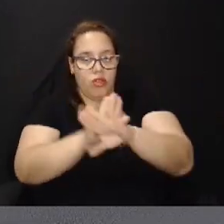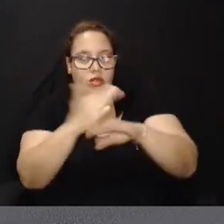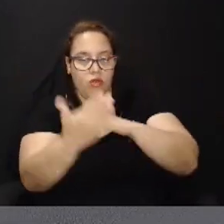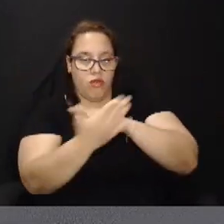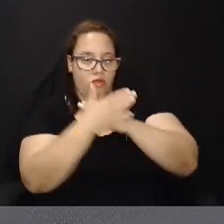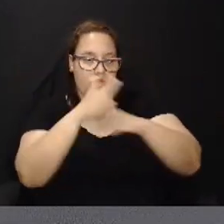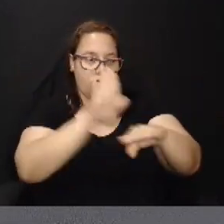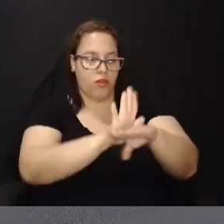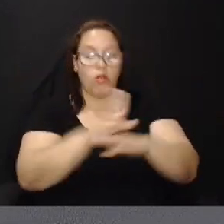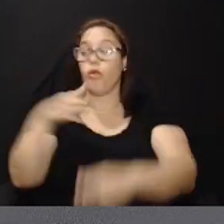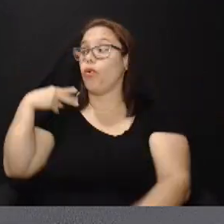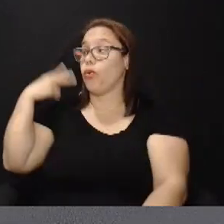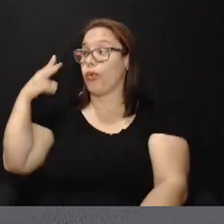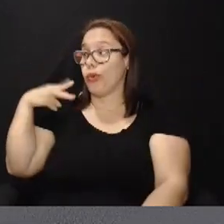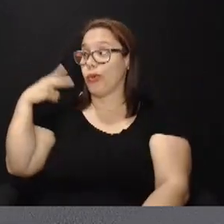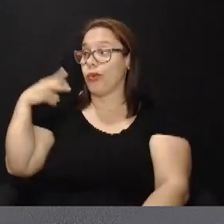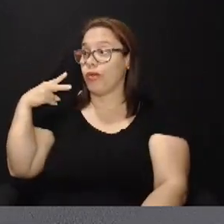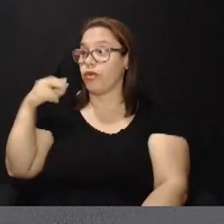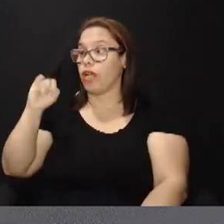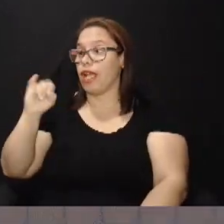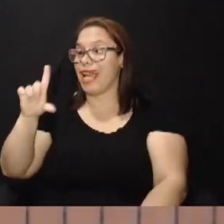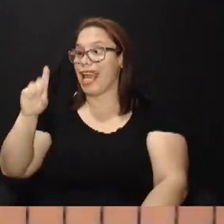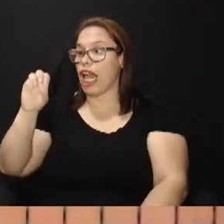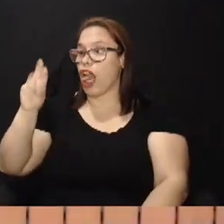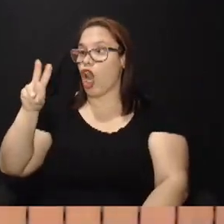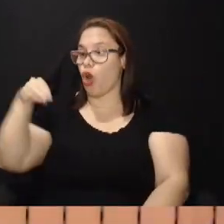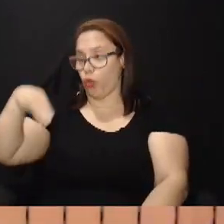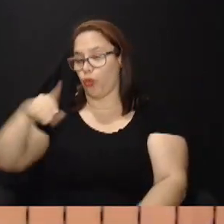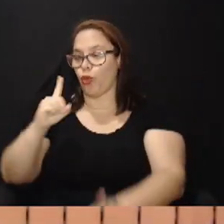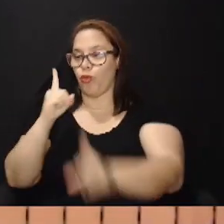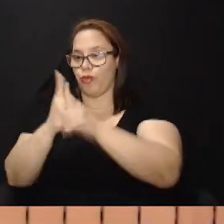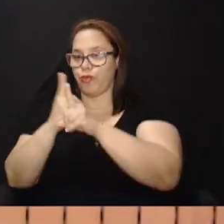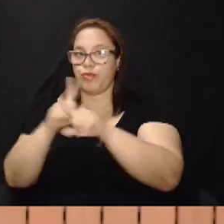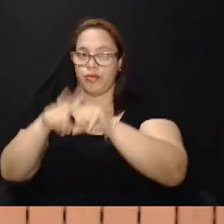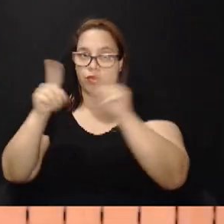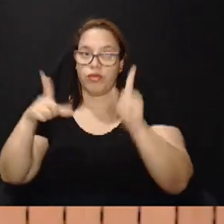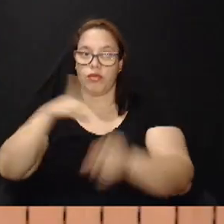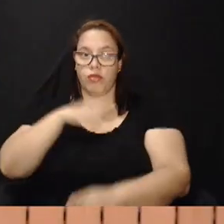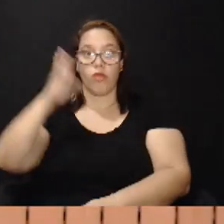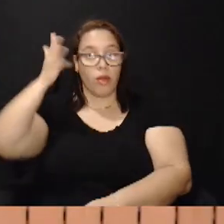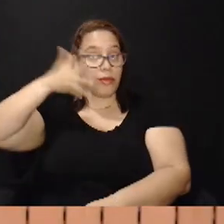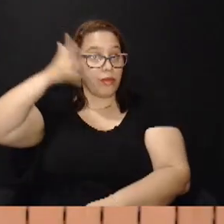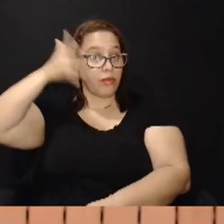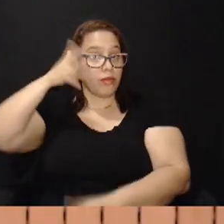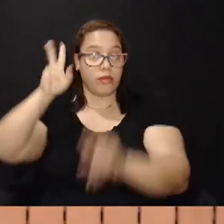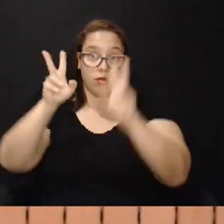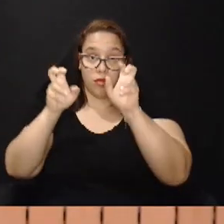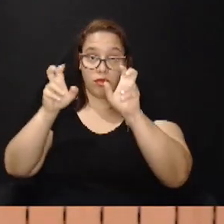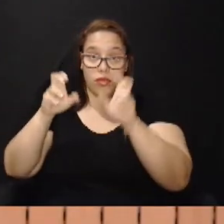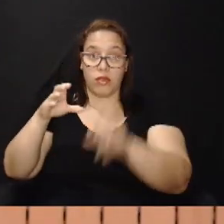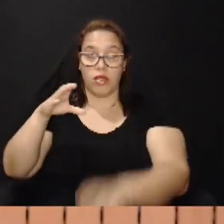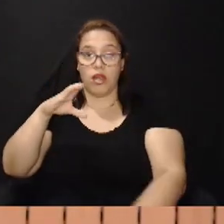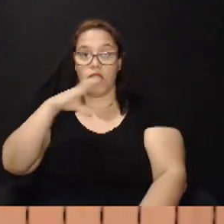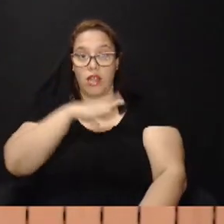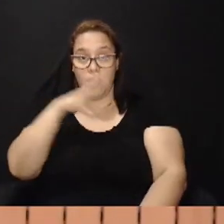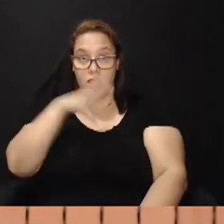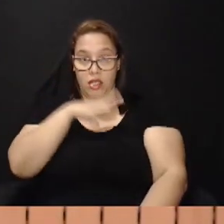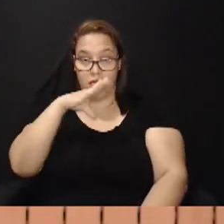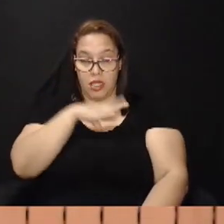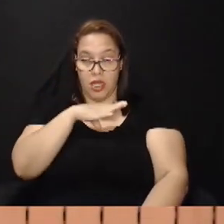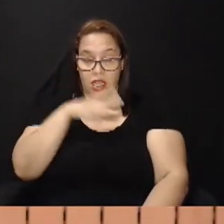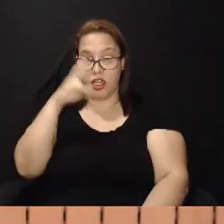né, a Ilum foi o tema de um dos encontros, né, mas a gente também teve uma palestra com o tema Cidade Digital, Inteligência da Organização Social, né,